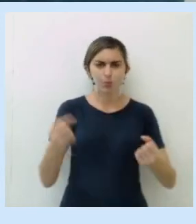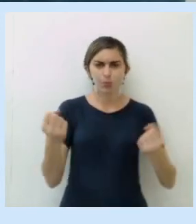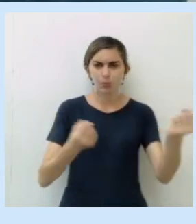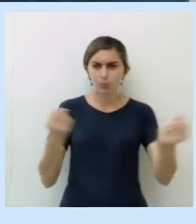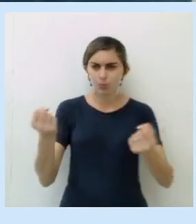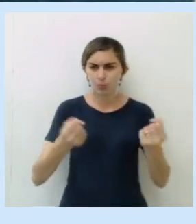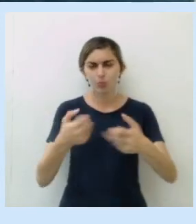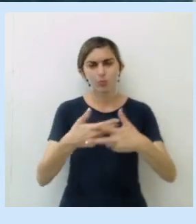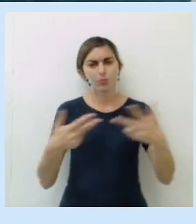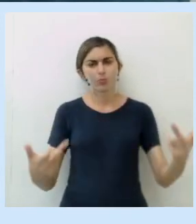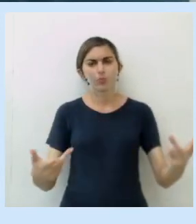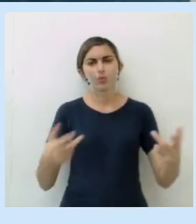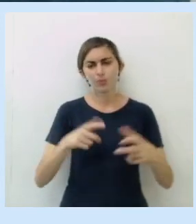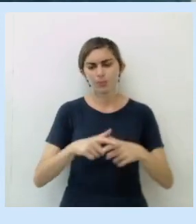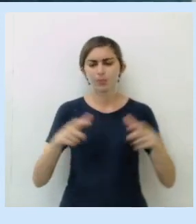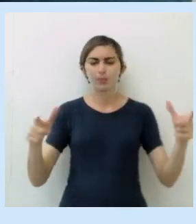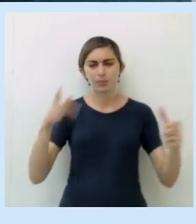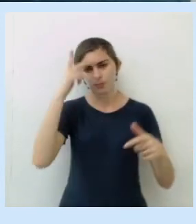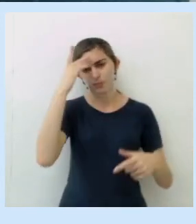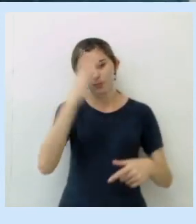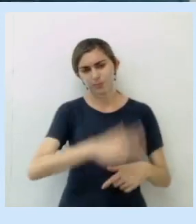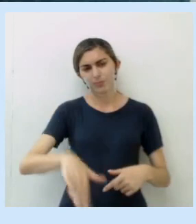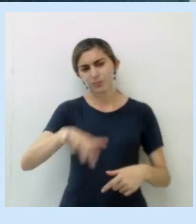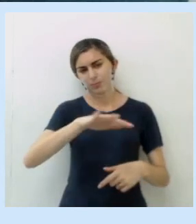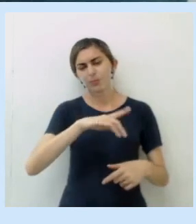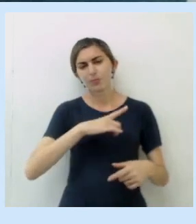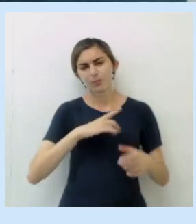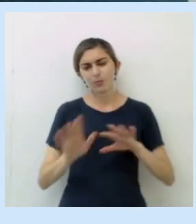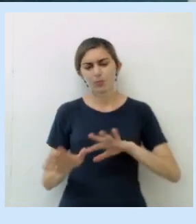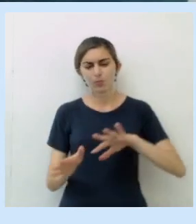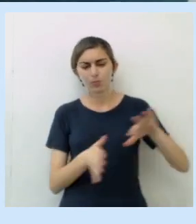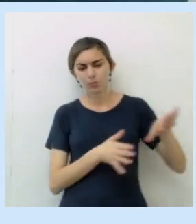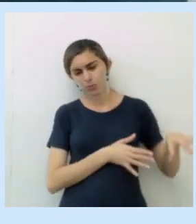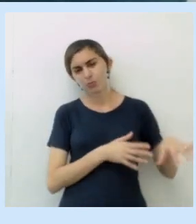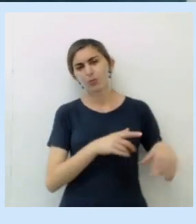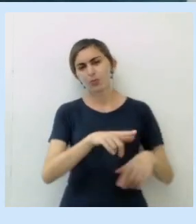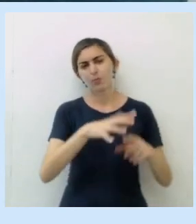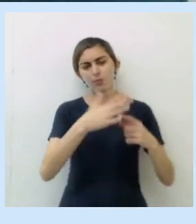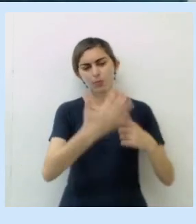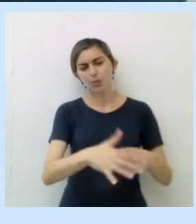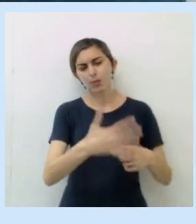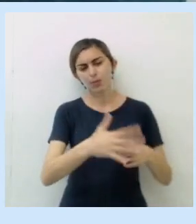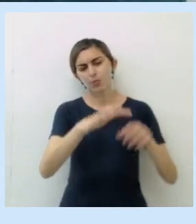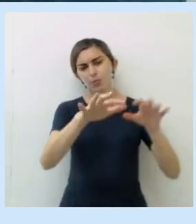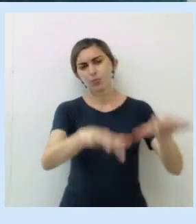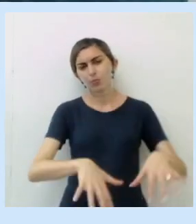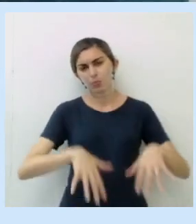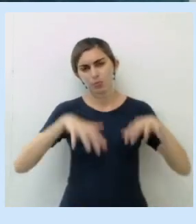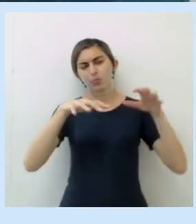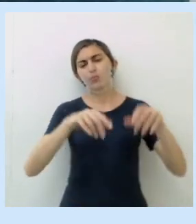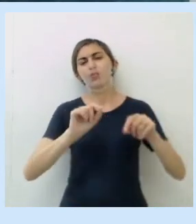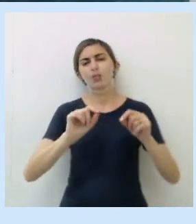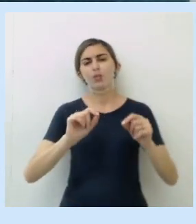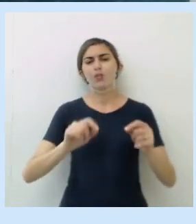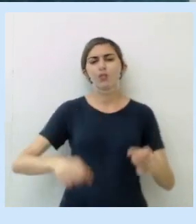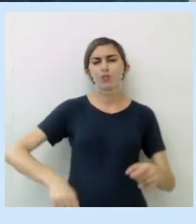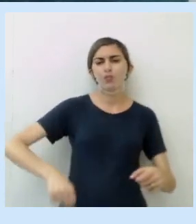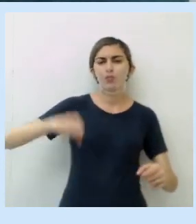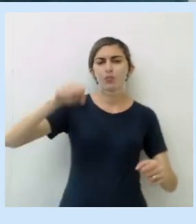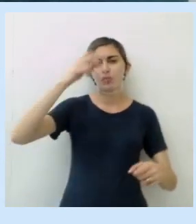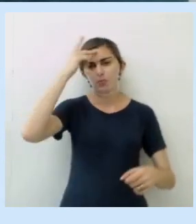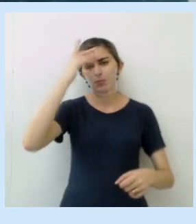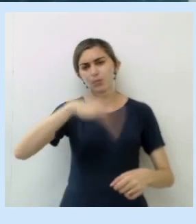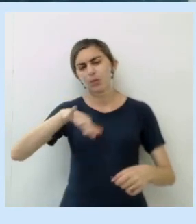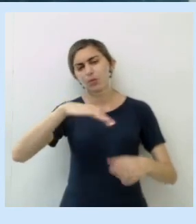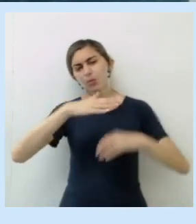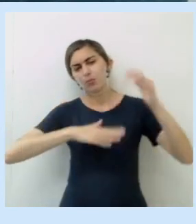que a maior parte das pessoas elas são deixadas de lado e daí o maquinário ele entra. E daí quem opera esse maquinário? As pessoas